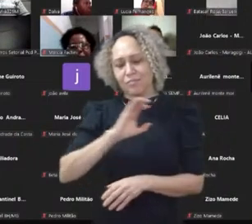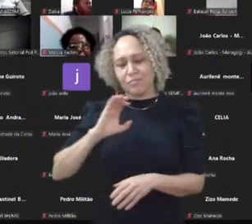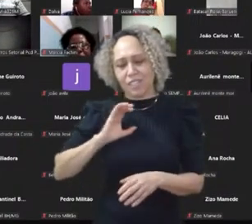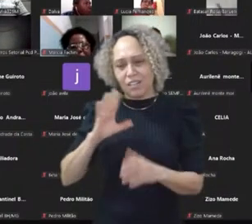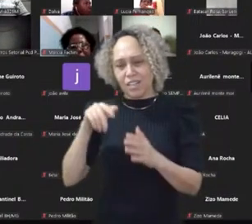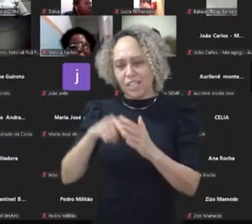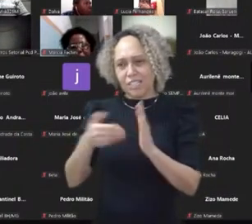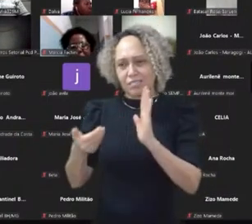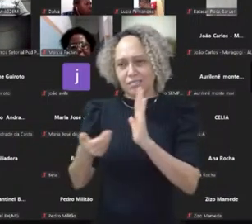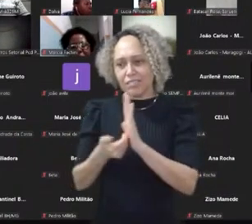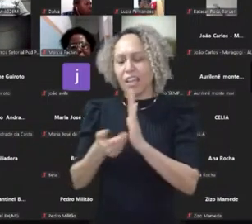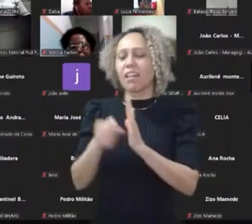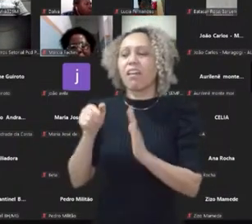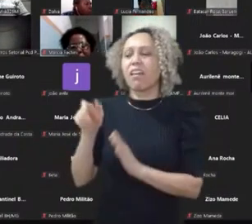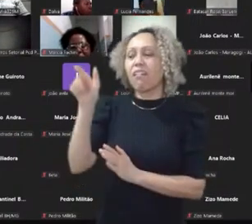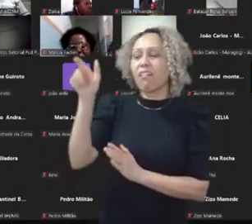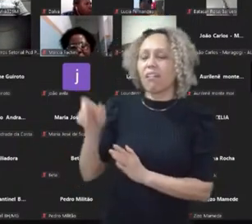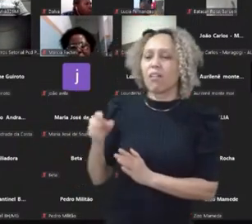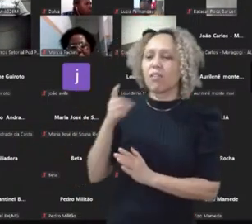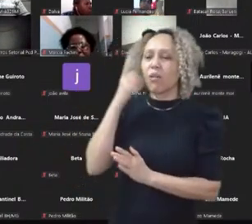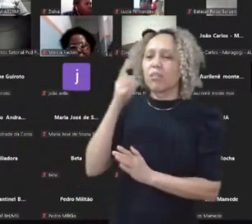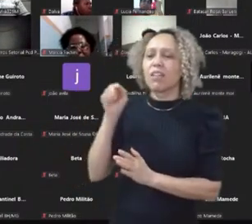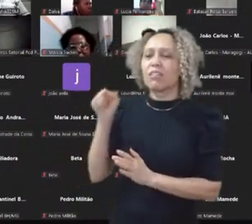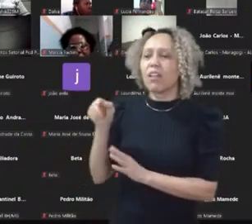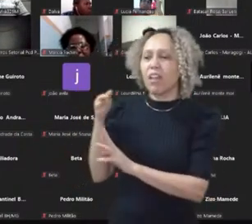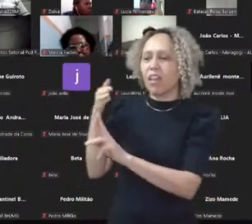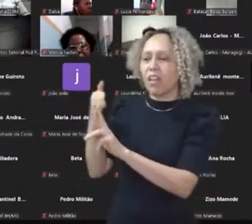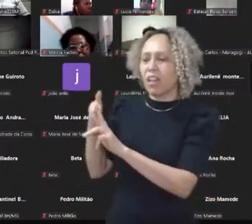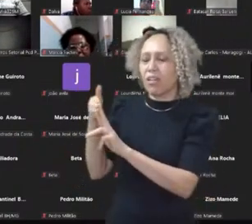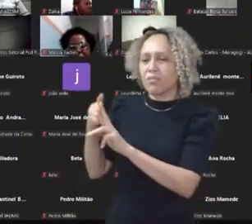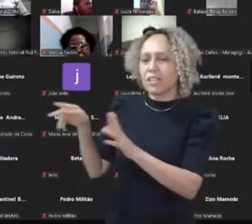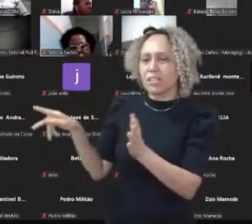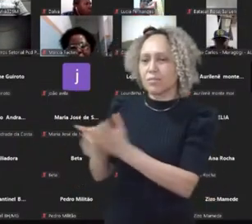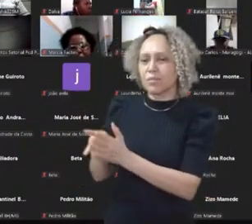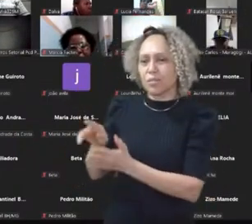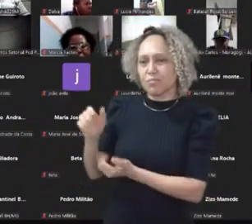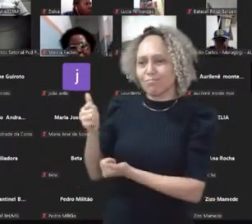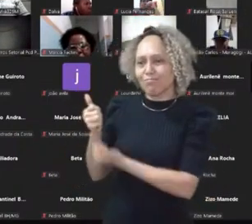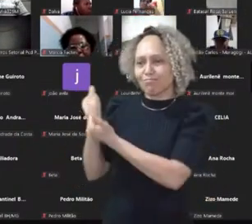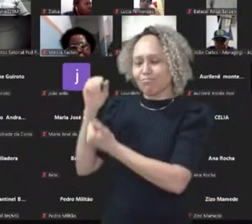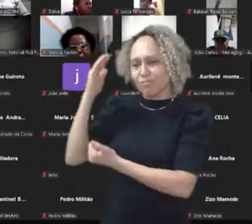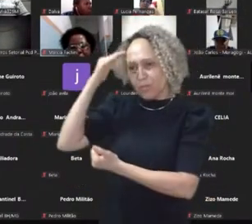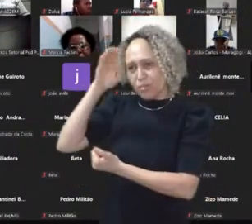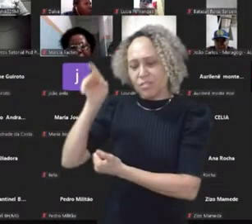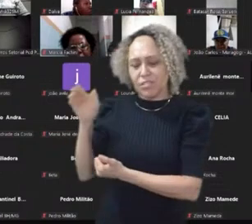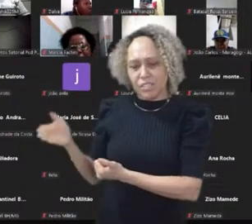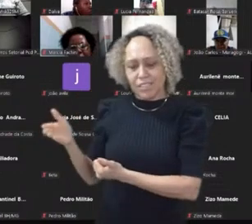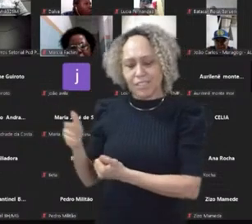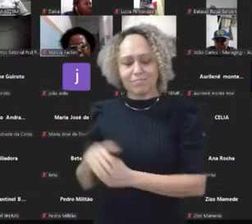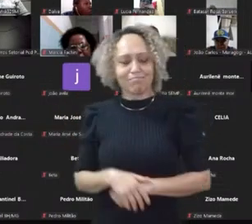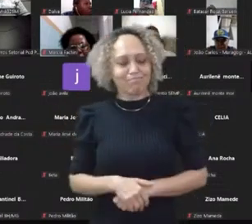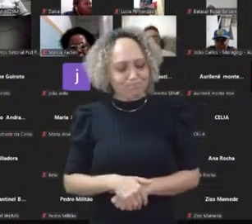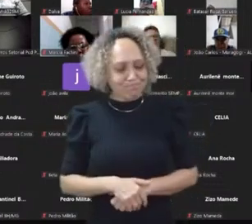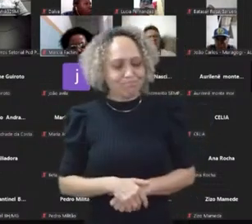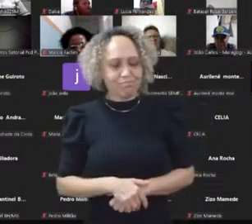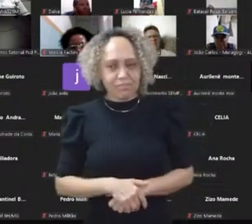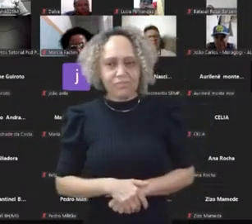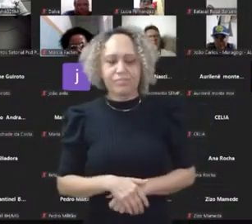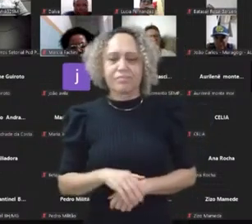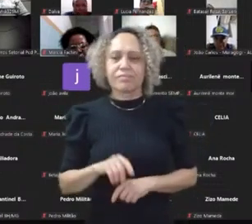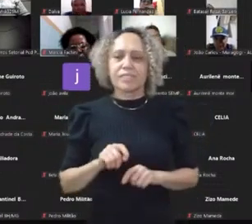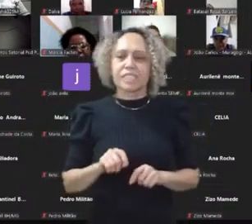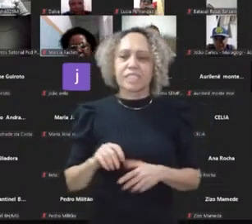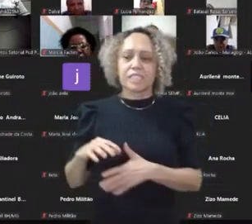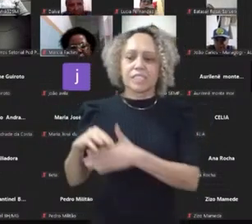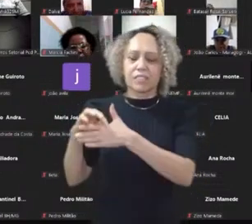e nós enfrentamos toda a reunião da comissão uma disputa sobre isso e acho que nós da esquerda também